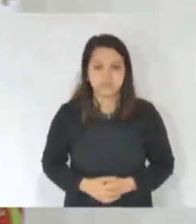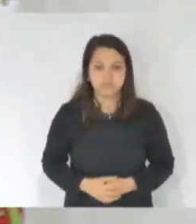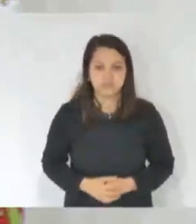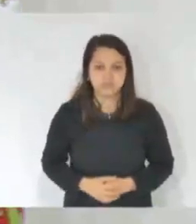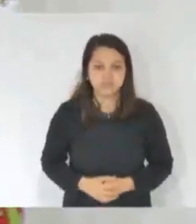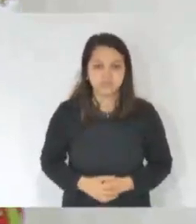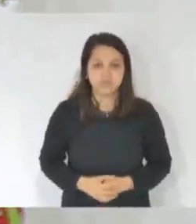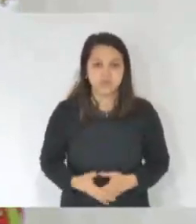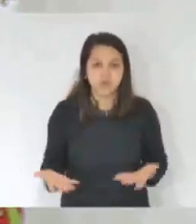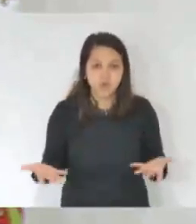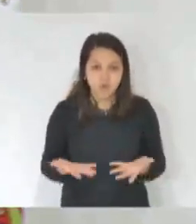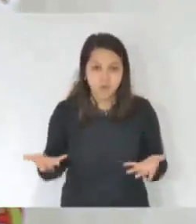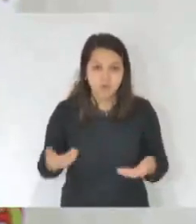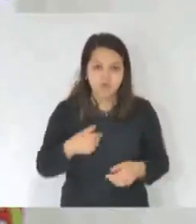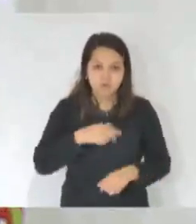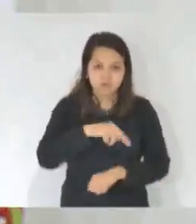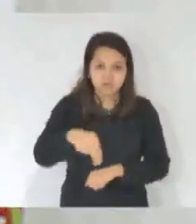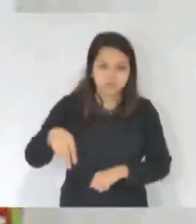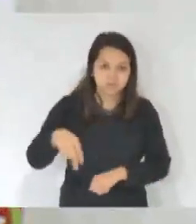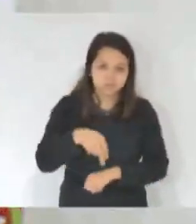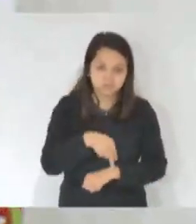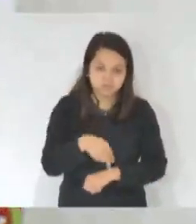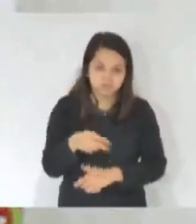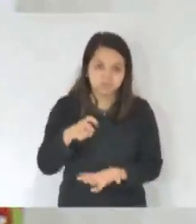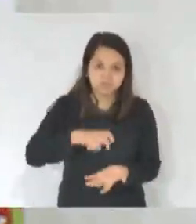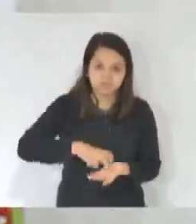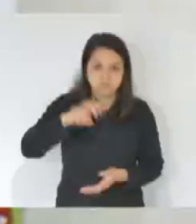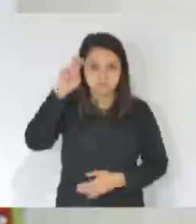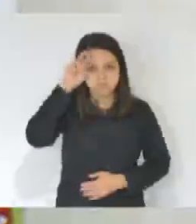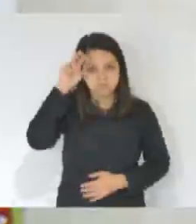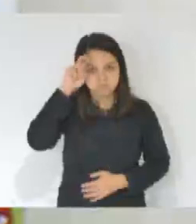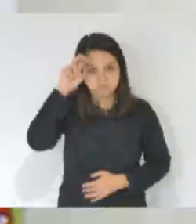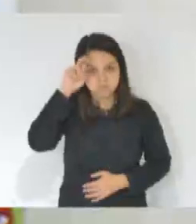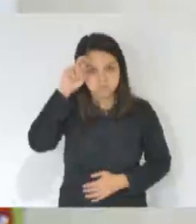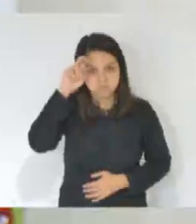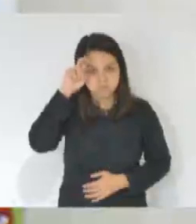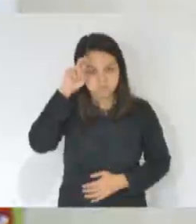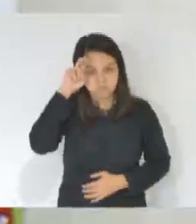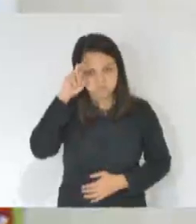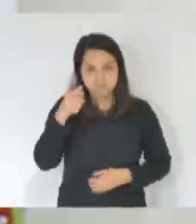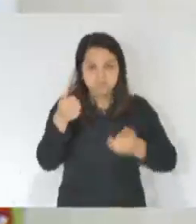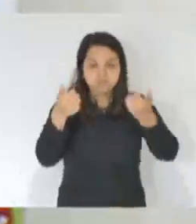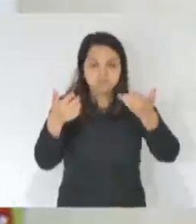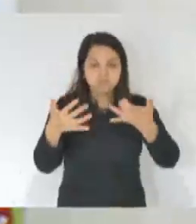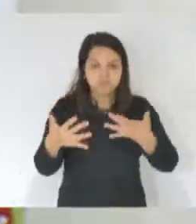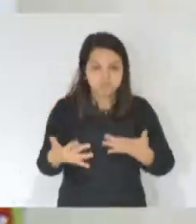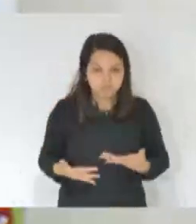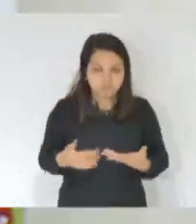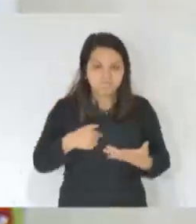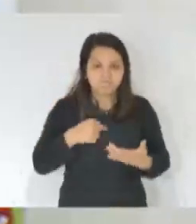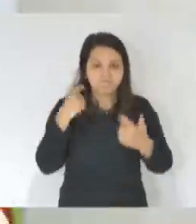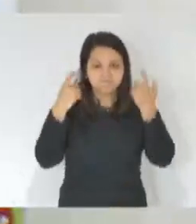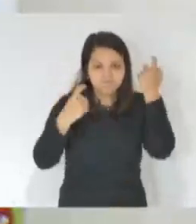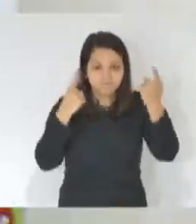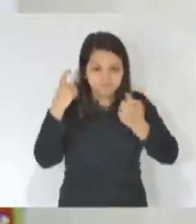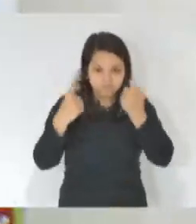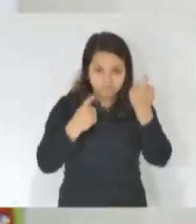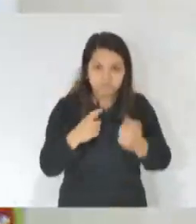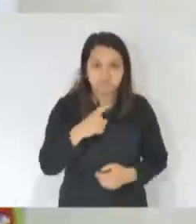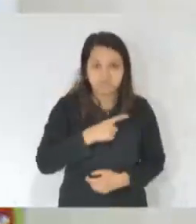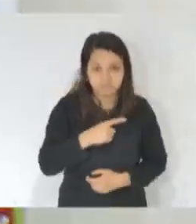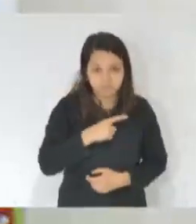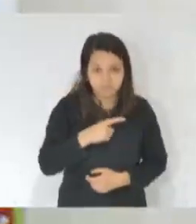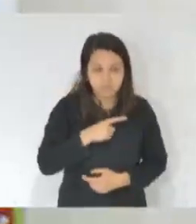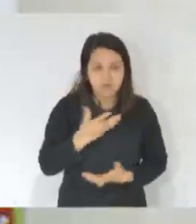o que me traz nessa manhã de quinta-feira é uma grande preocupação, e eu quero chamar a